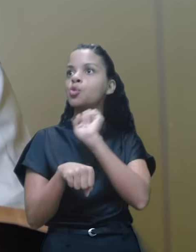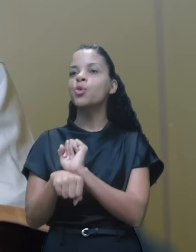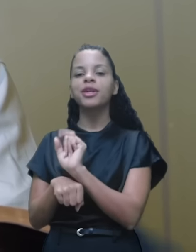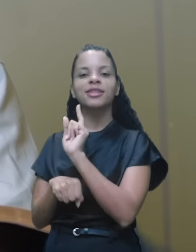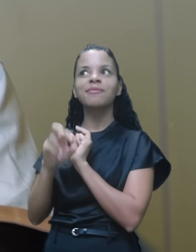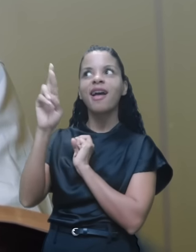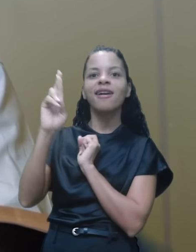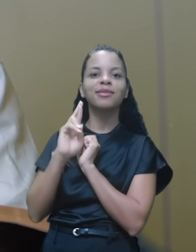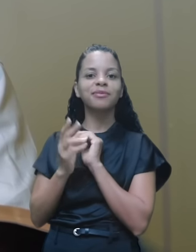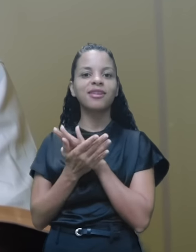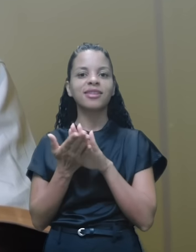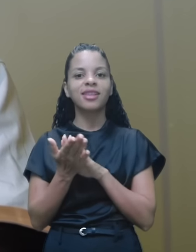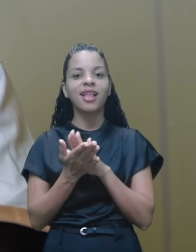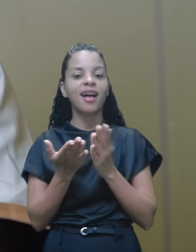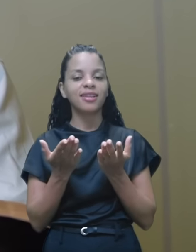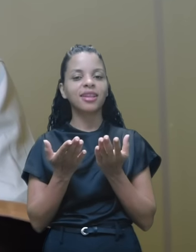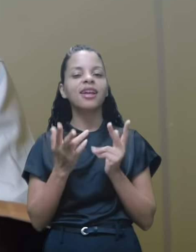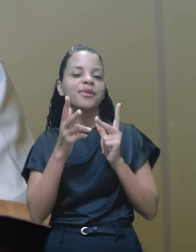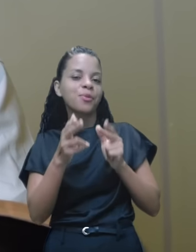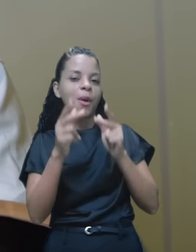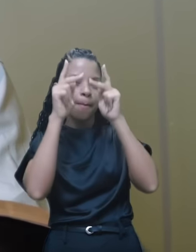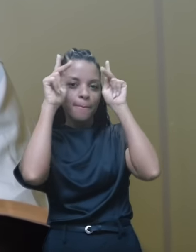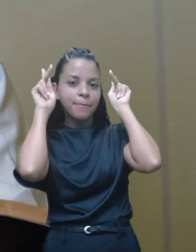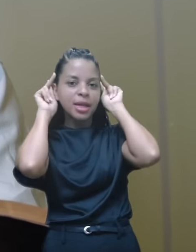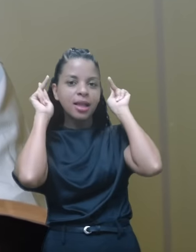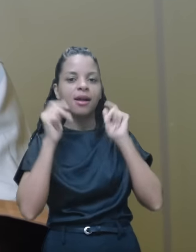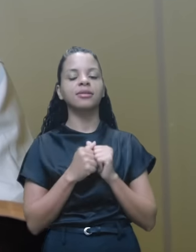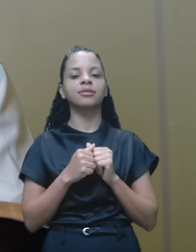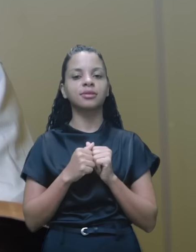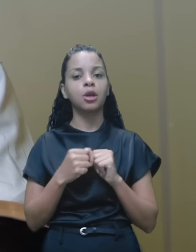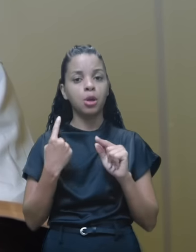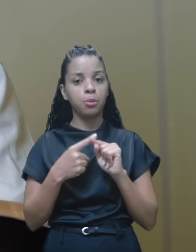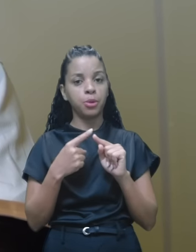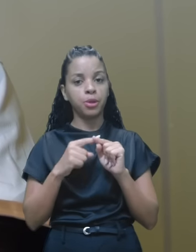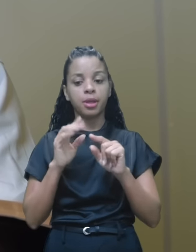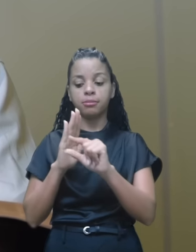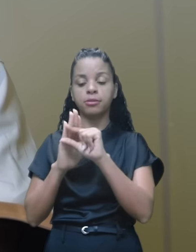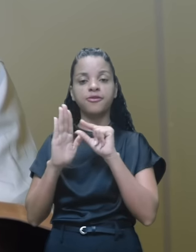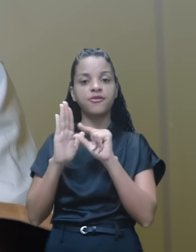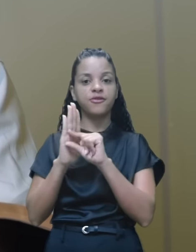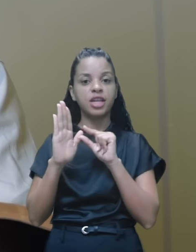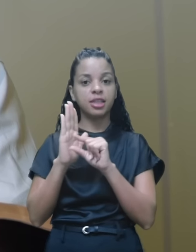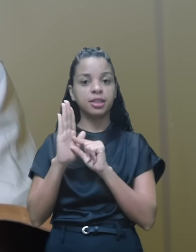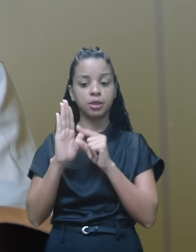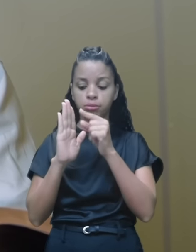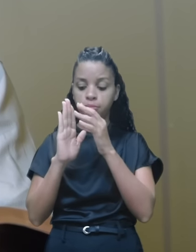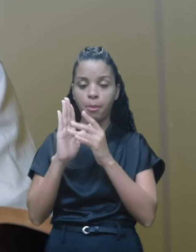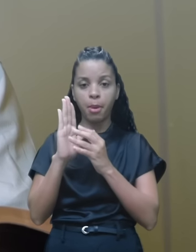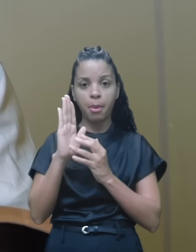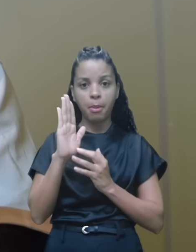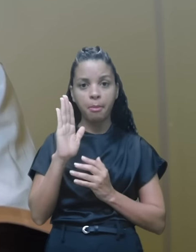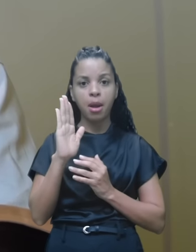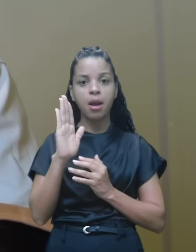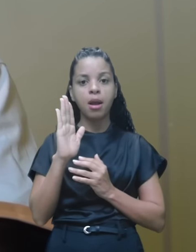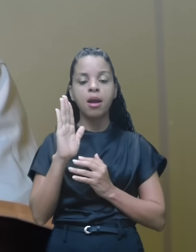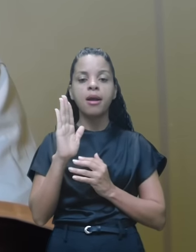né, com a de Pilatos. E o que a gente percebe também ainda nesses versículos, que Pilatos ele